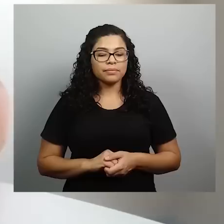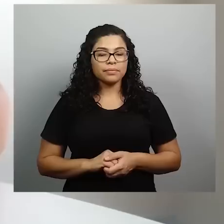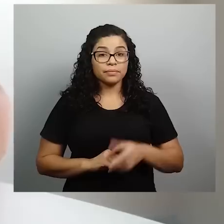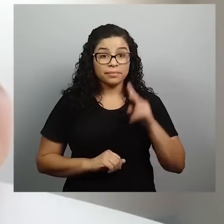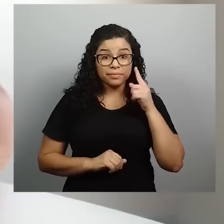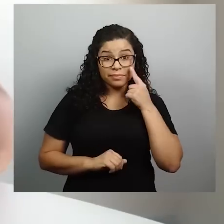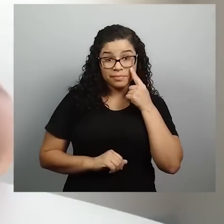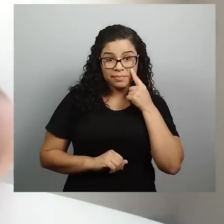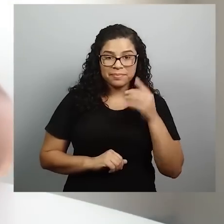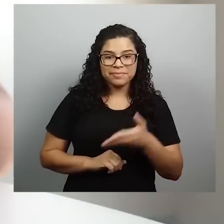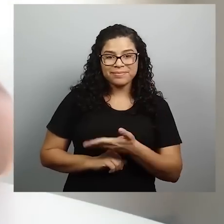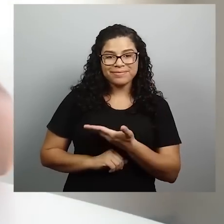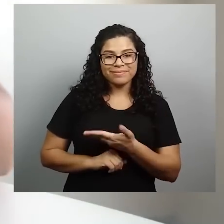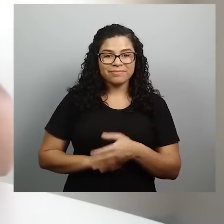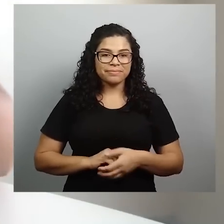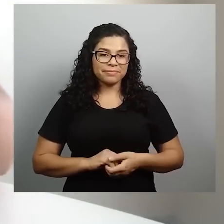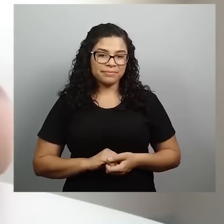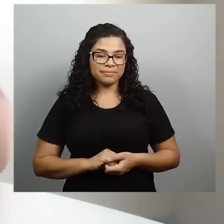Aqui.